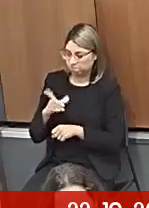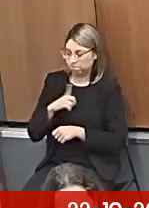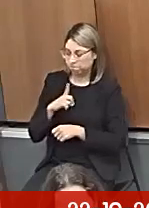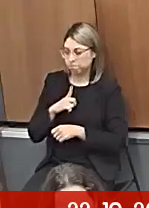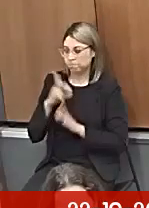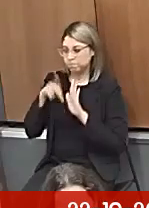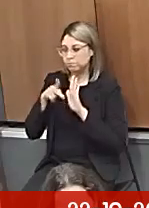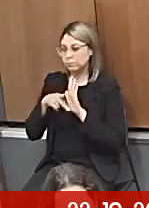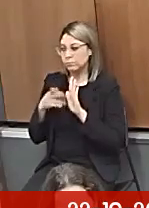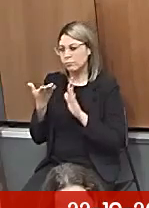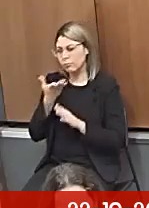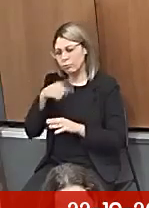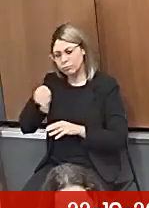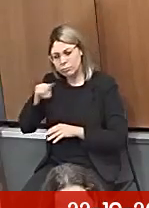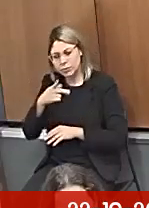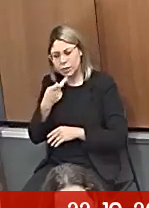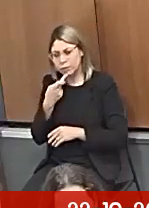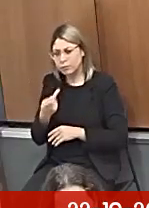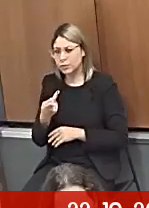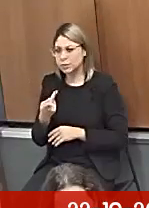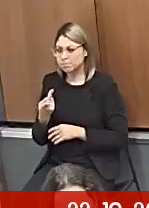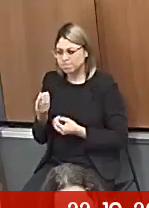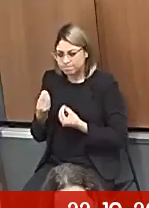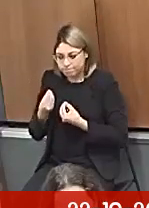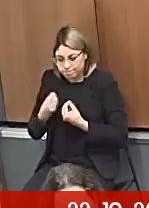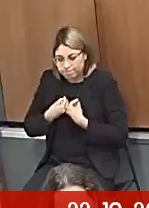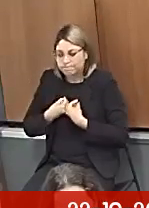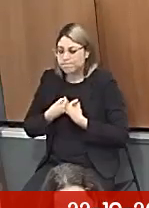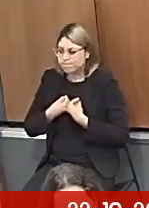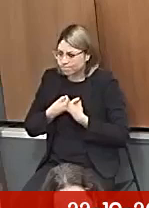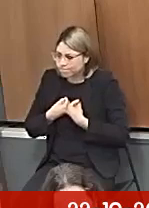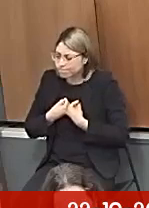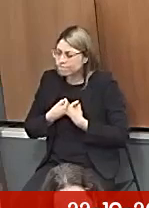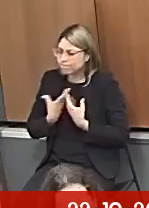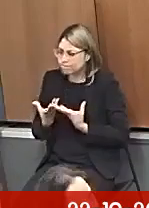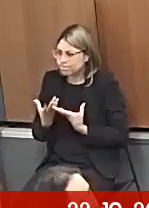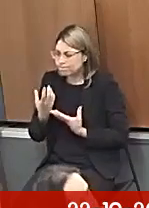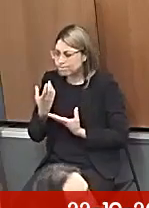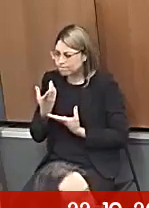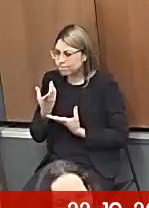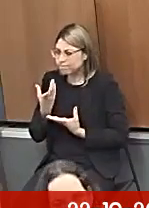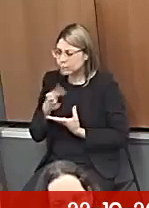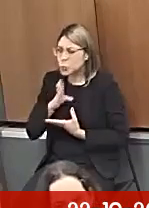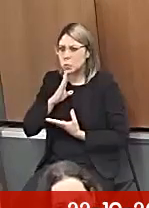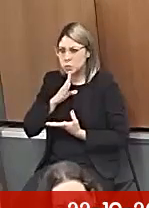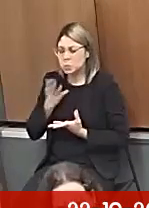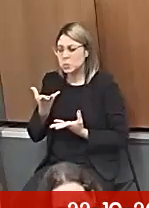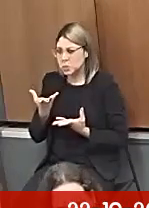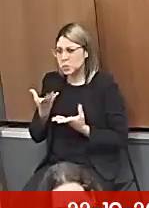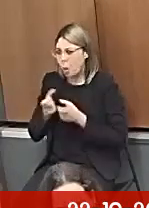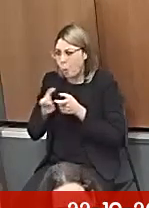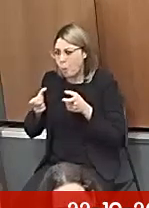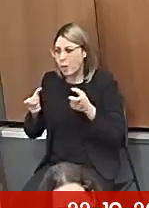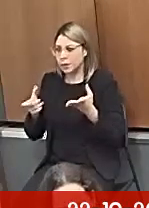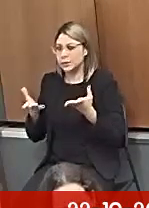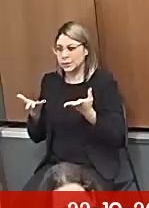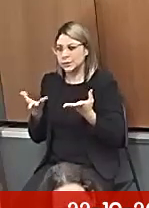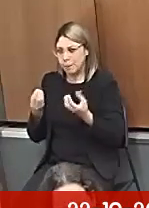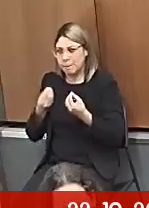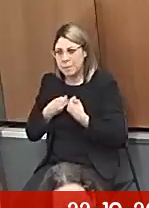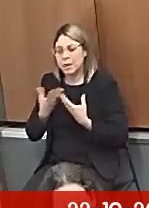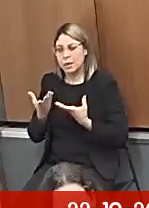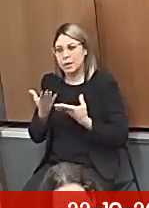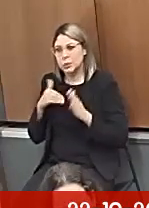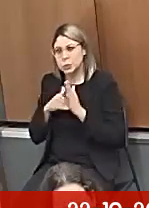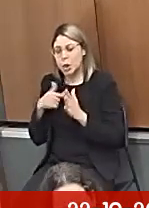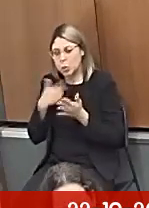E a fala de vocês me é muito cara e me faz refletir muito sobre tudo que eu venho estudando durante